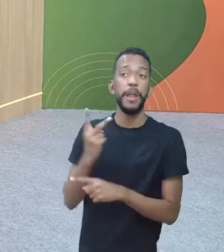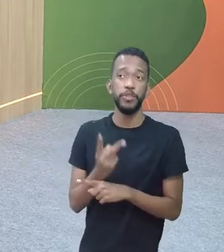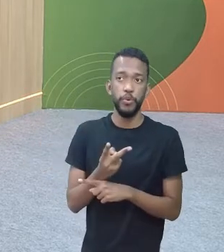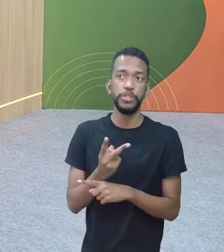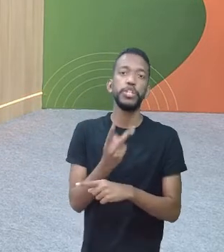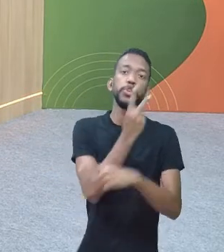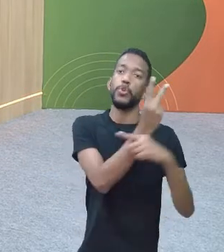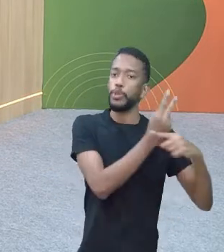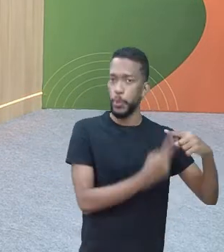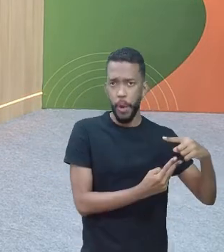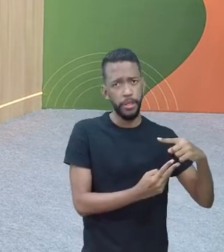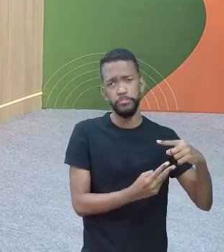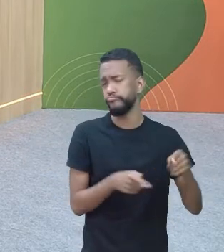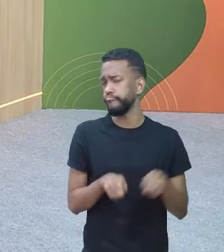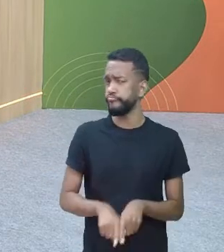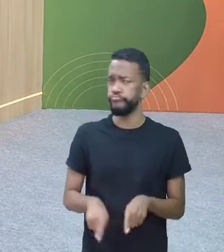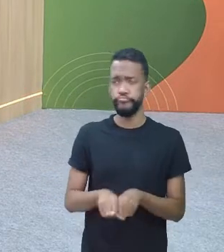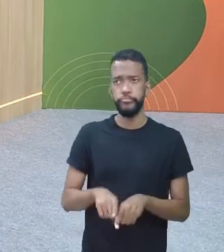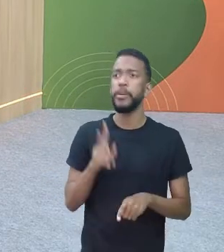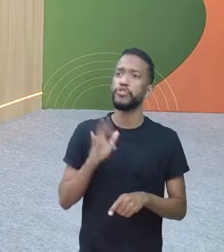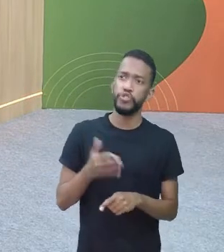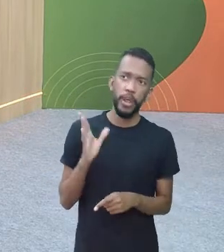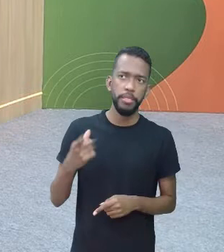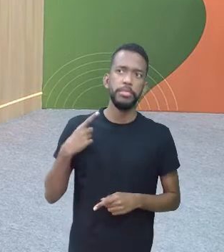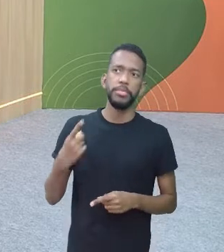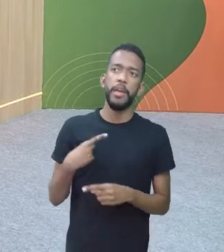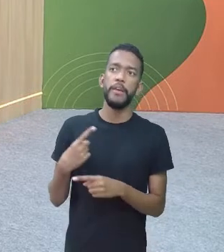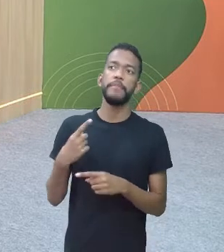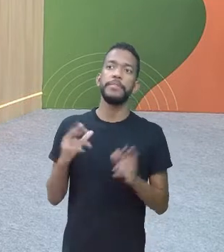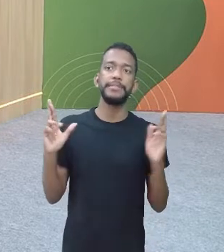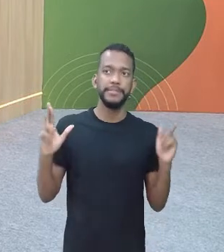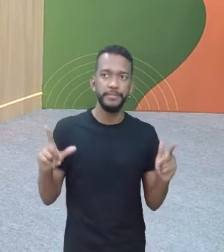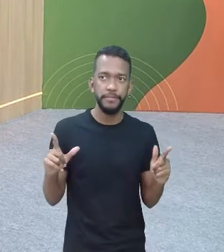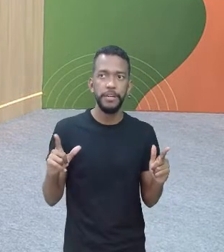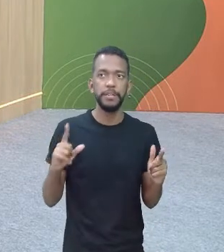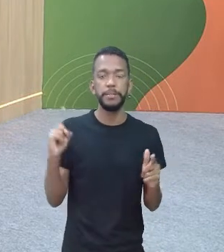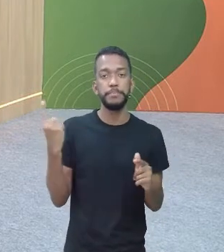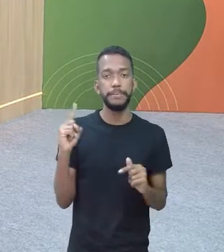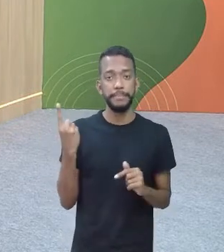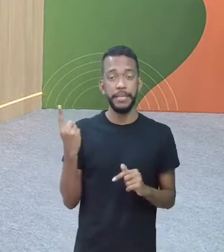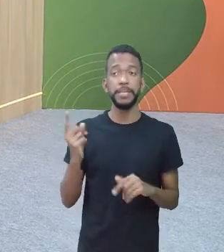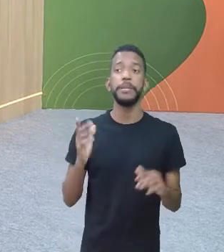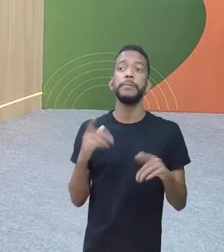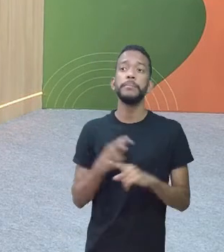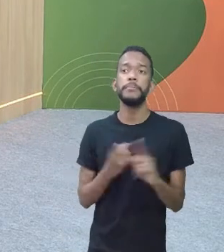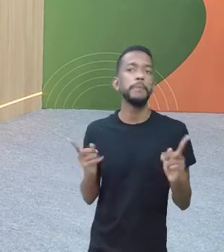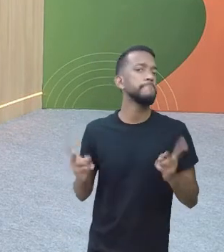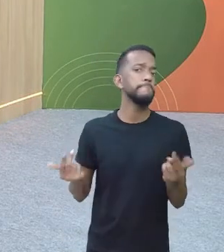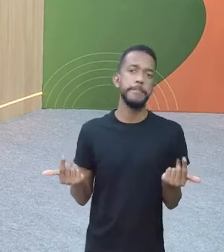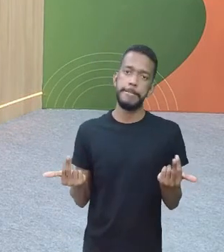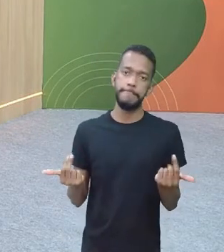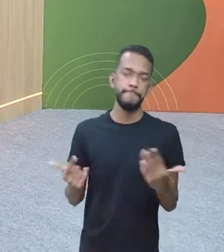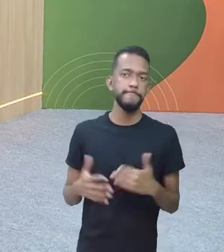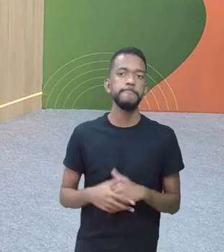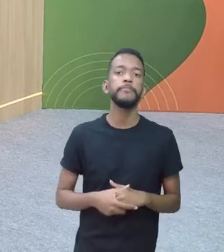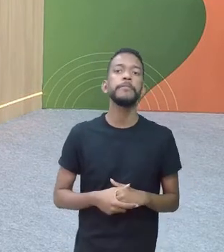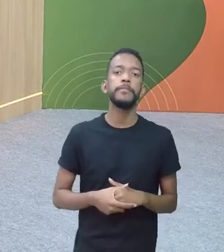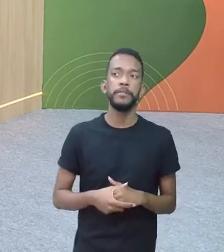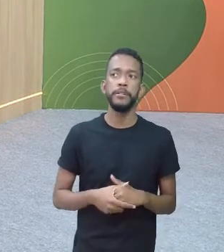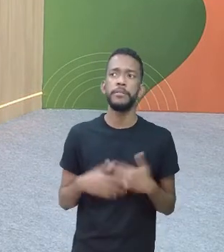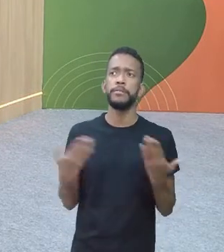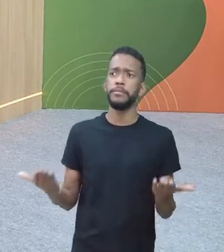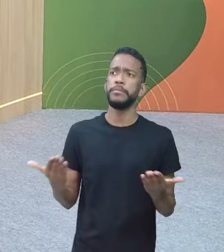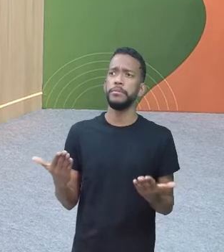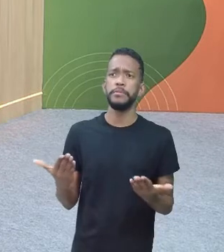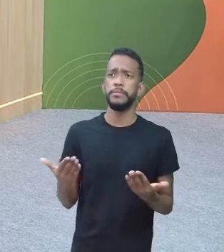dar 2/4. A gente obteve uma fração diferente da primeira, mas que representa o mesmo valor. Briane, até